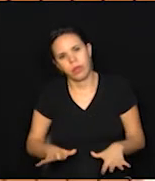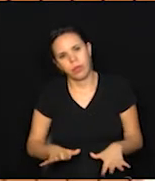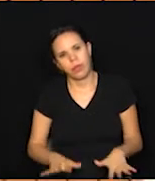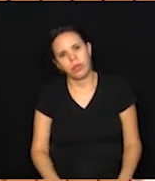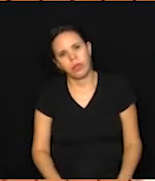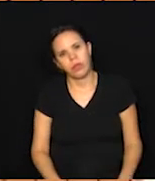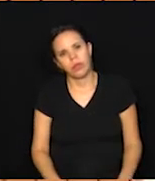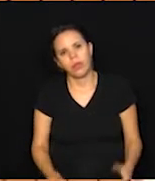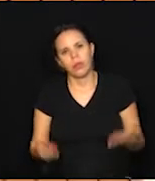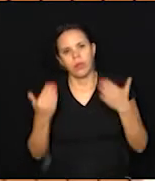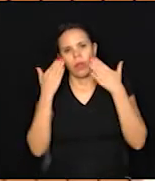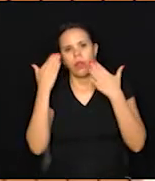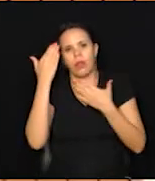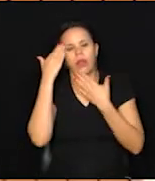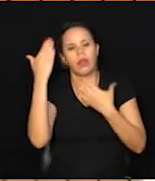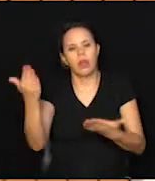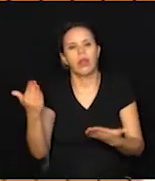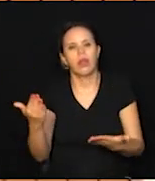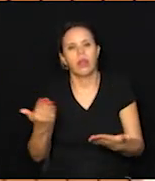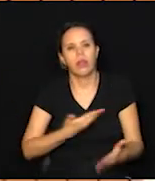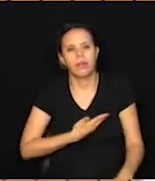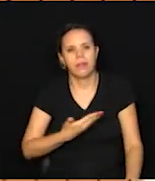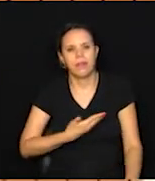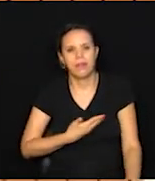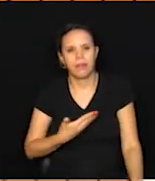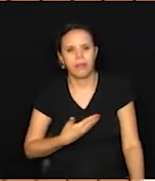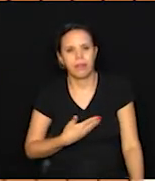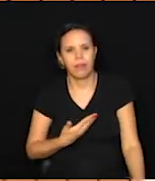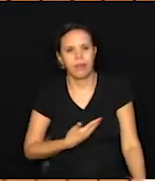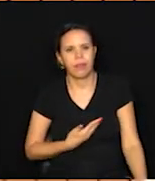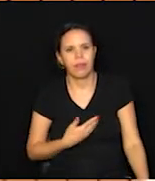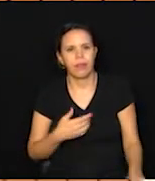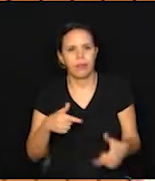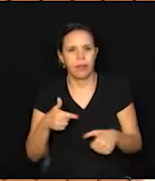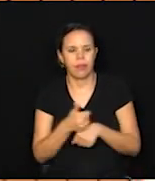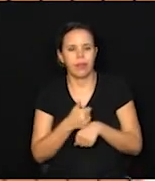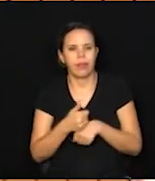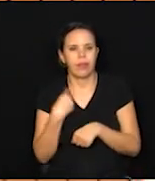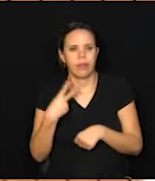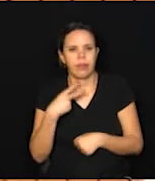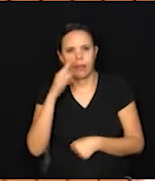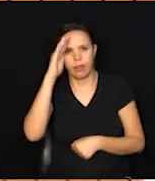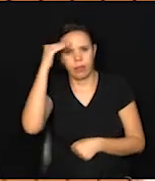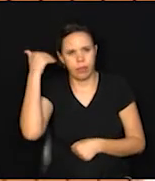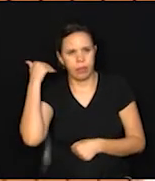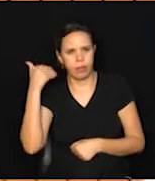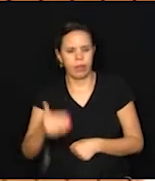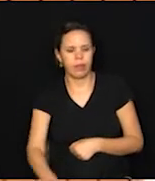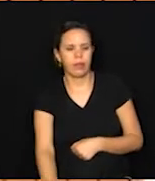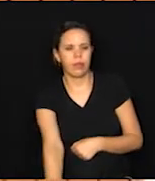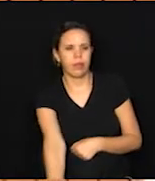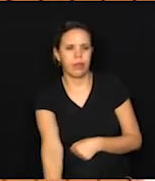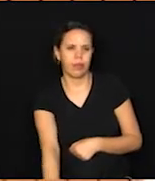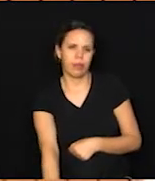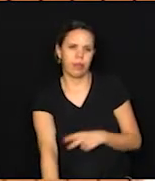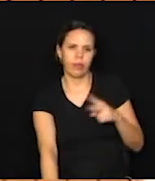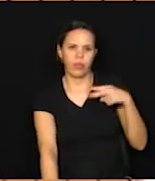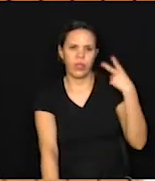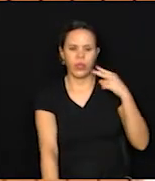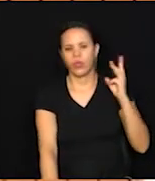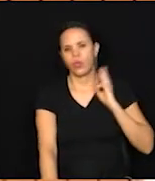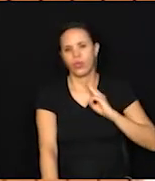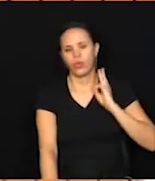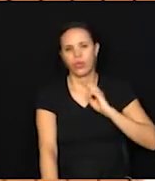de público meu agradecimento ao amigo, ao colega de profissão Pedro Torinho. Eu vou passar para o vereador